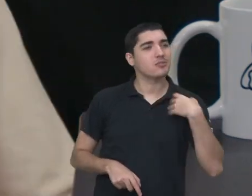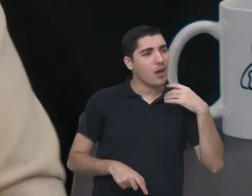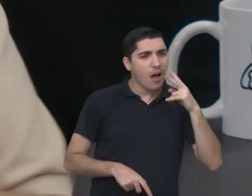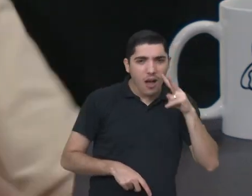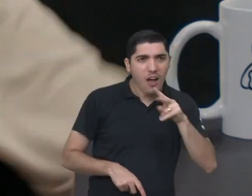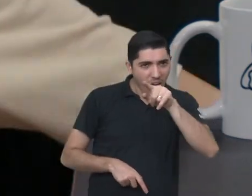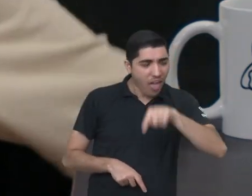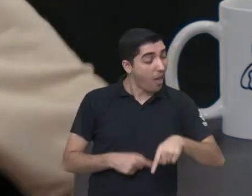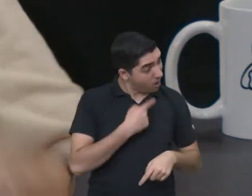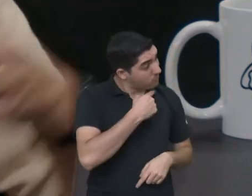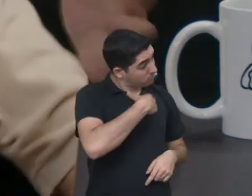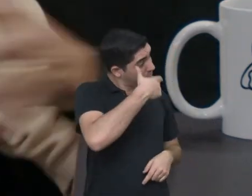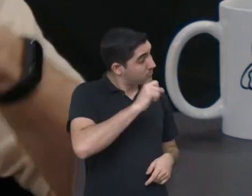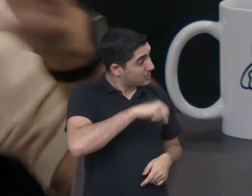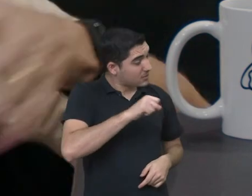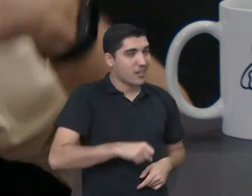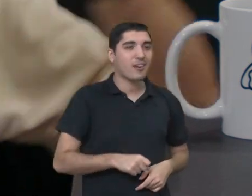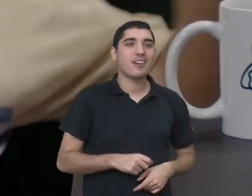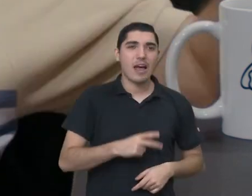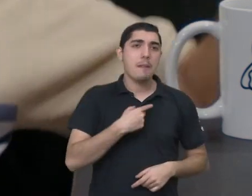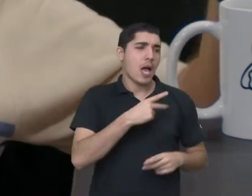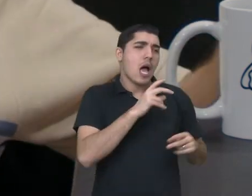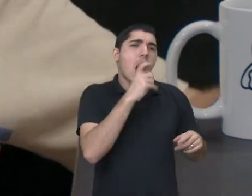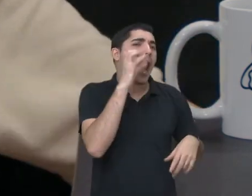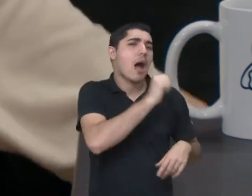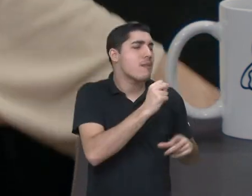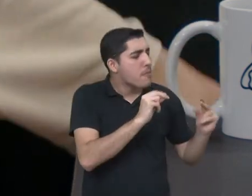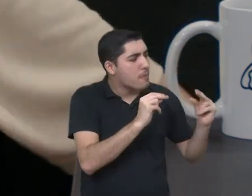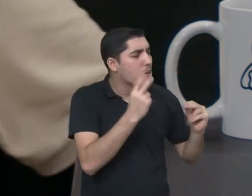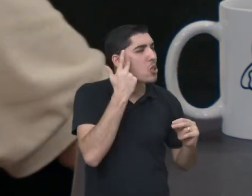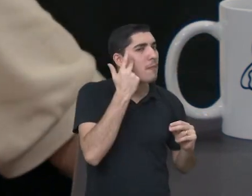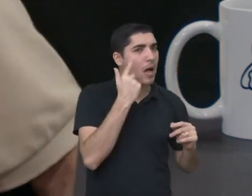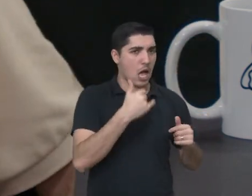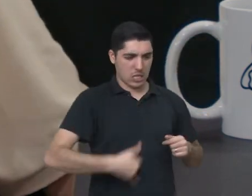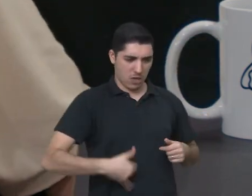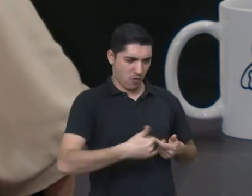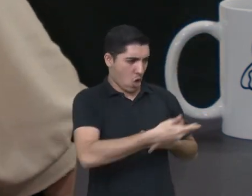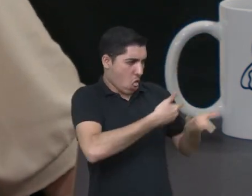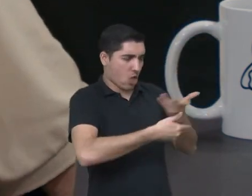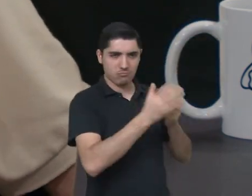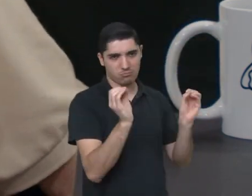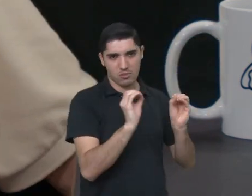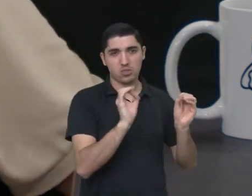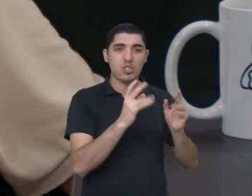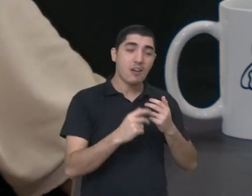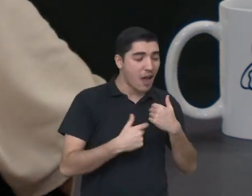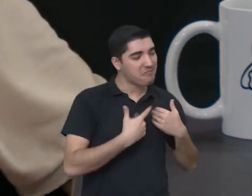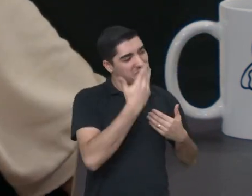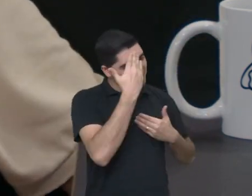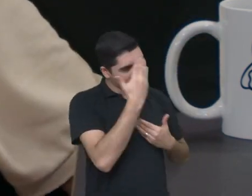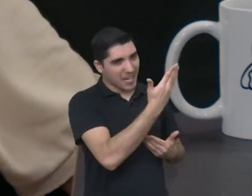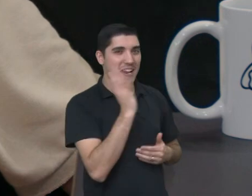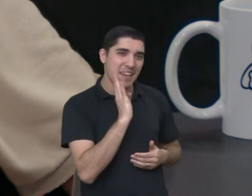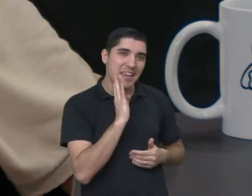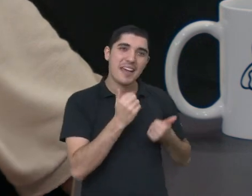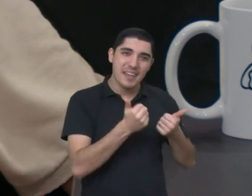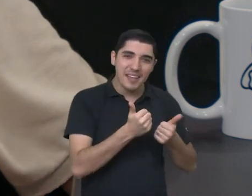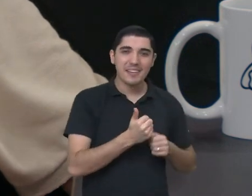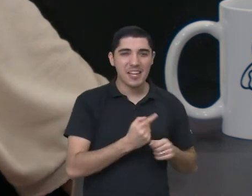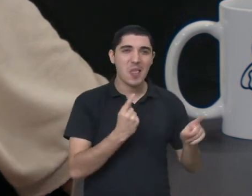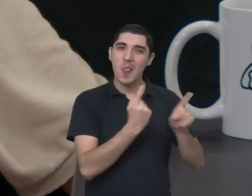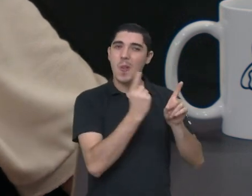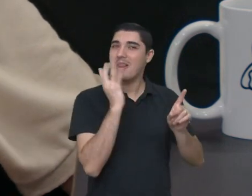Paraibano, do Jornal Vale Paraibano, em Taubaté. E acabou o jogo, o São José perdeu o título, eu saio cabisbaixo e tal. Parabéns,